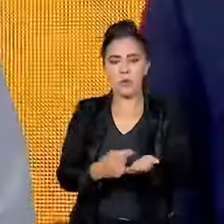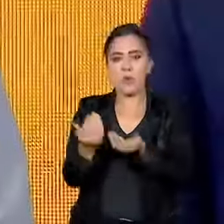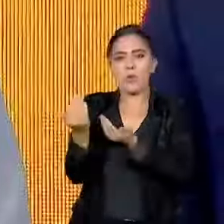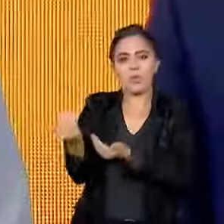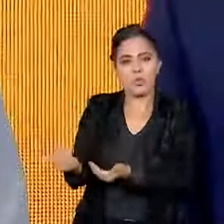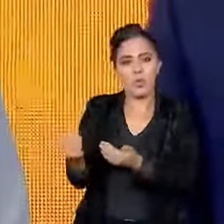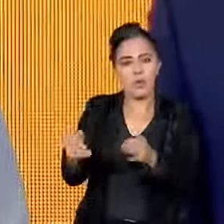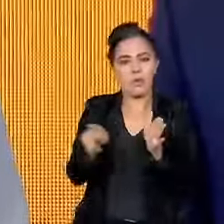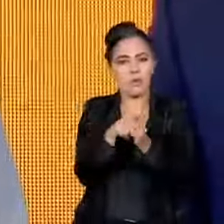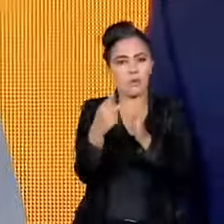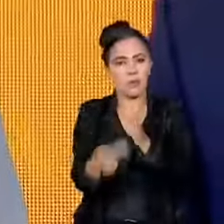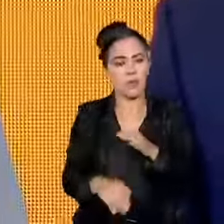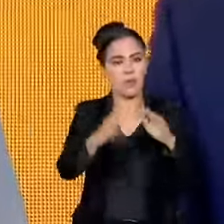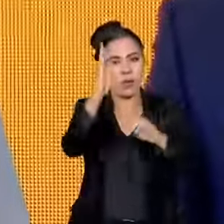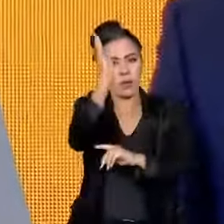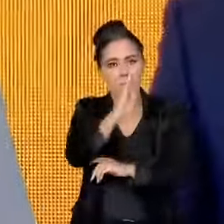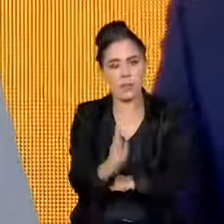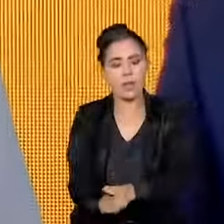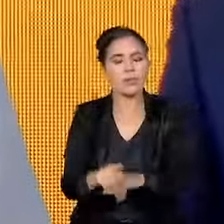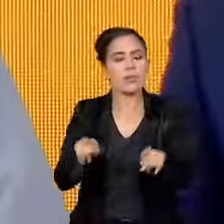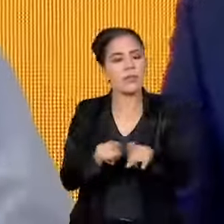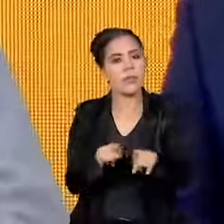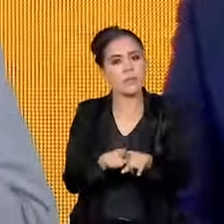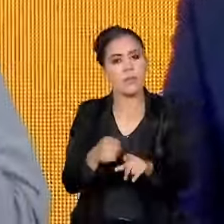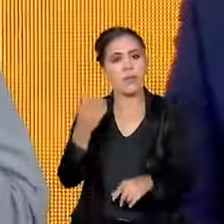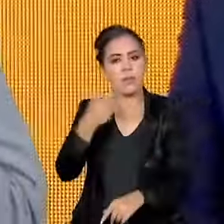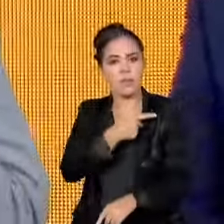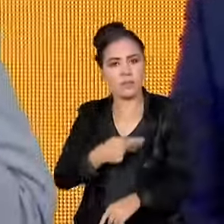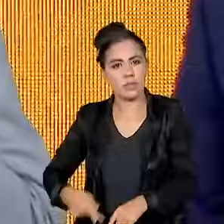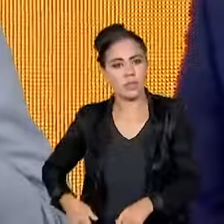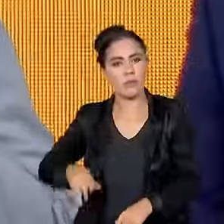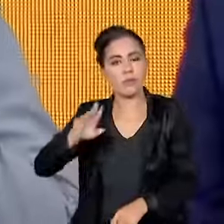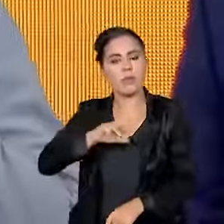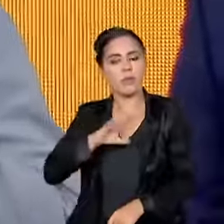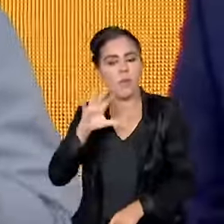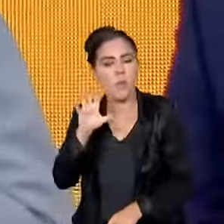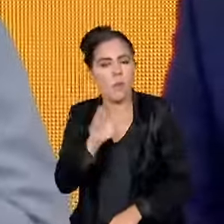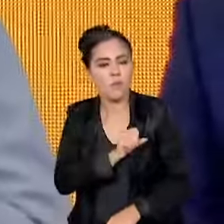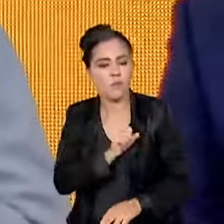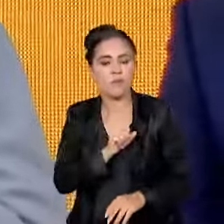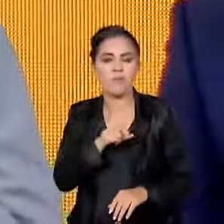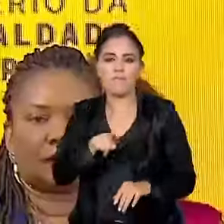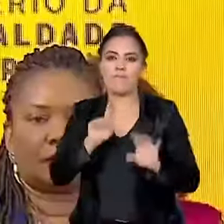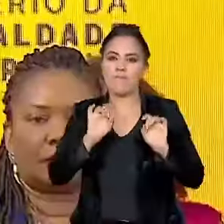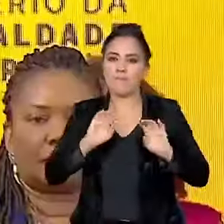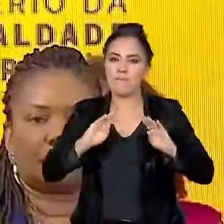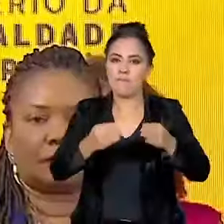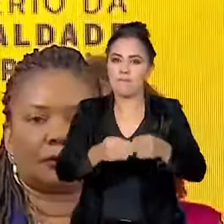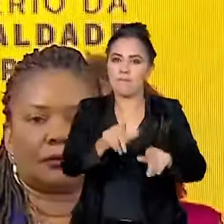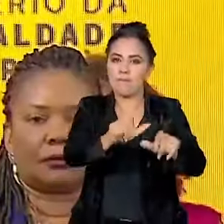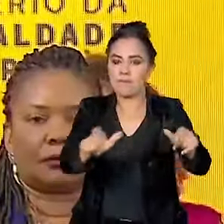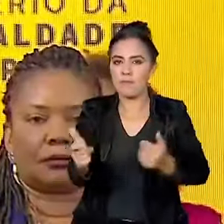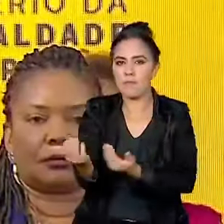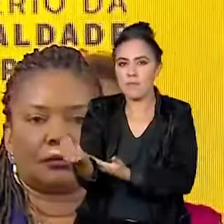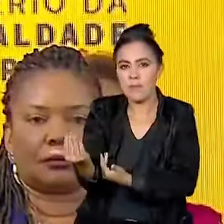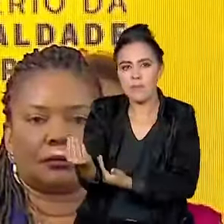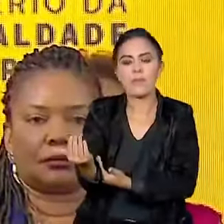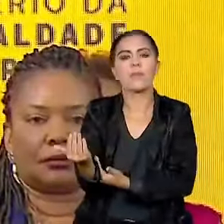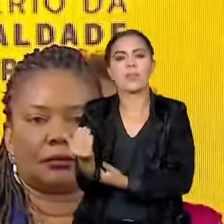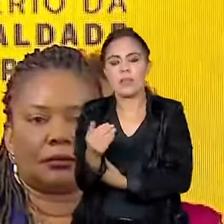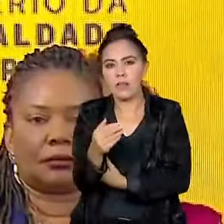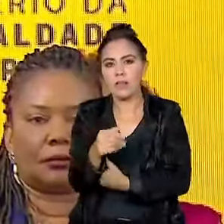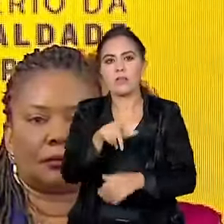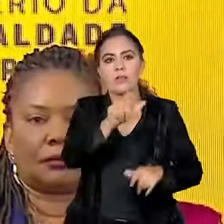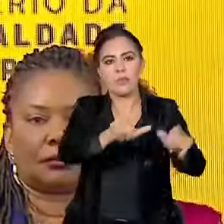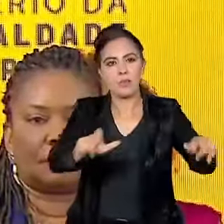Brasil na campanha e o amor que ele tem pela juventude do Brasil, que tem para ele. É um amor recíproco do jovem